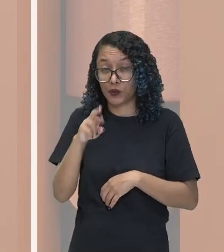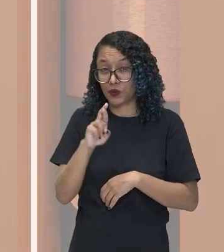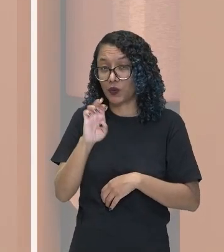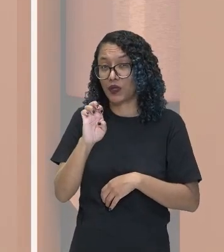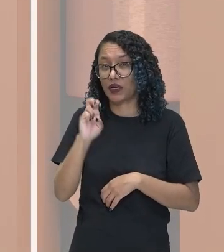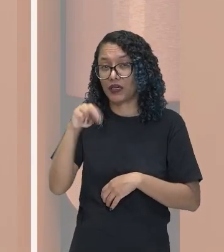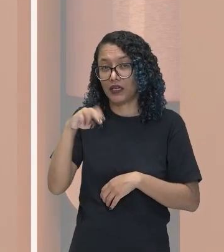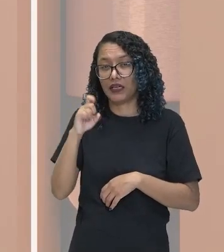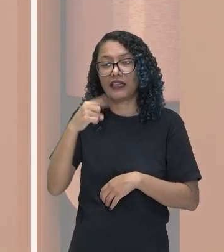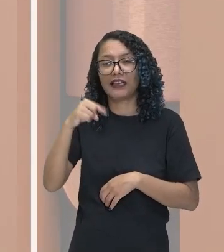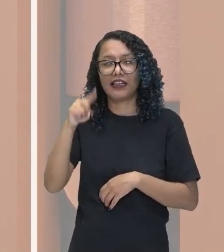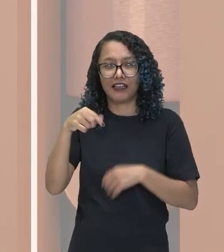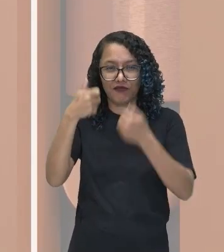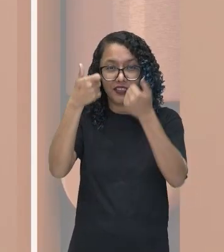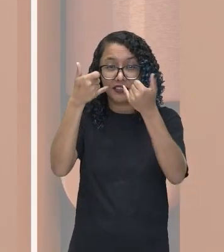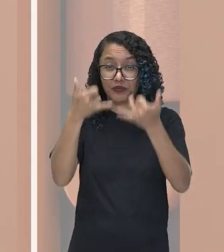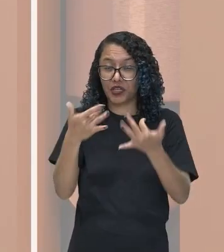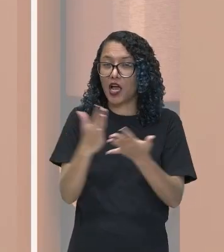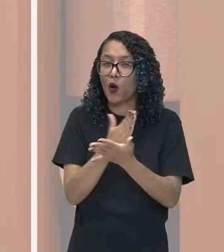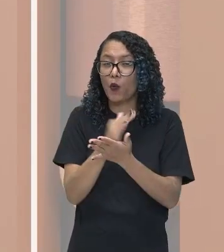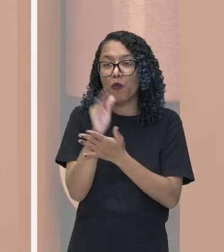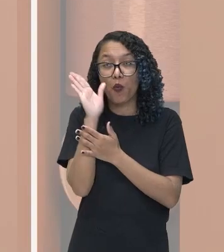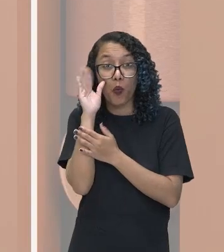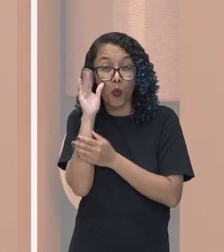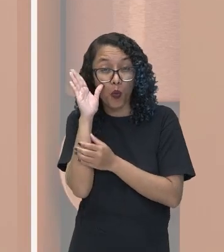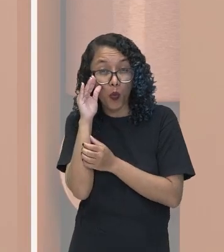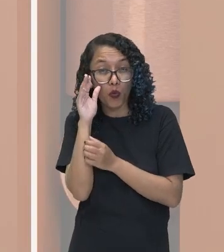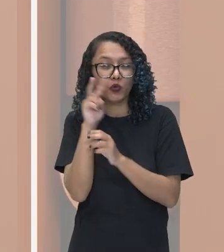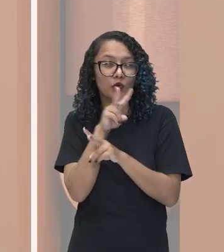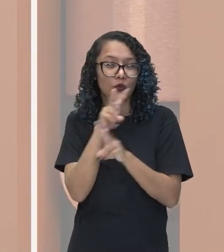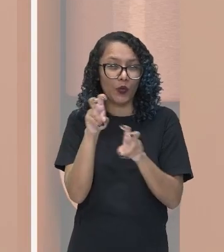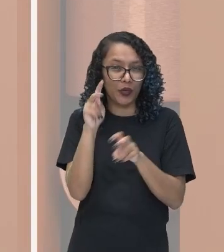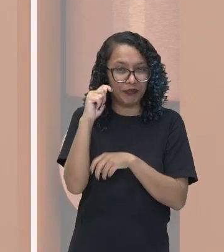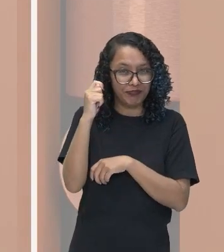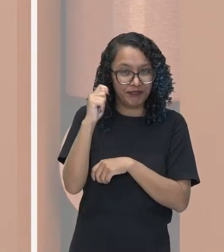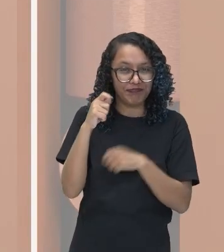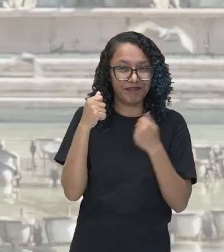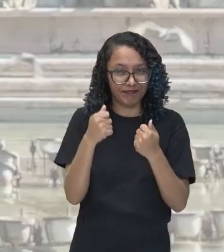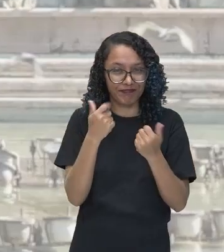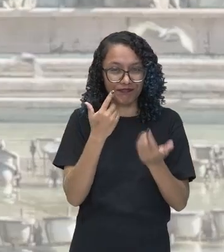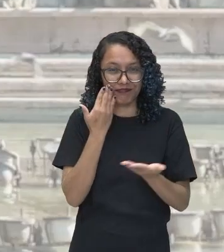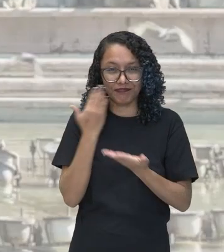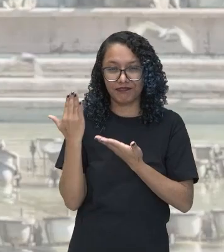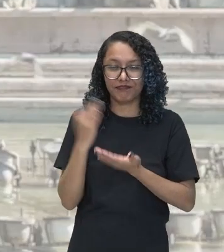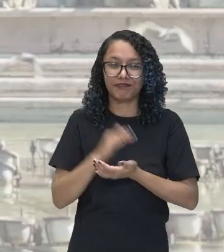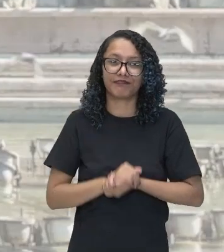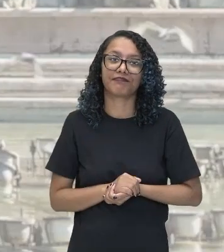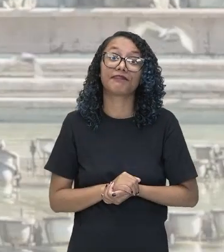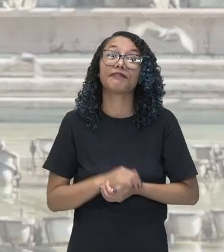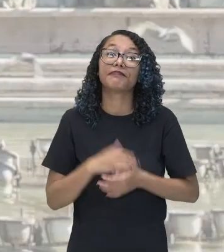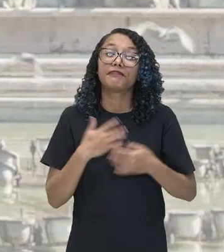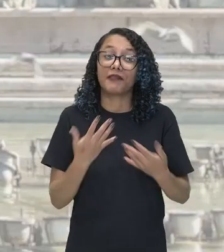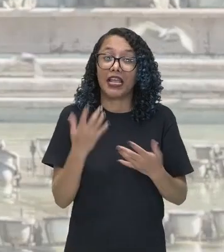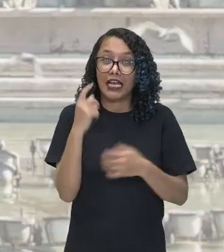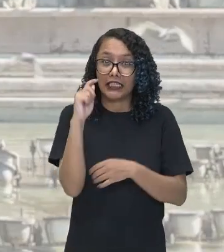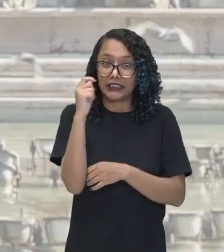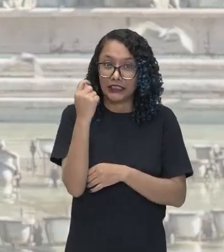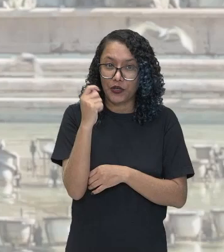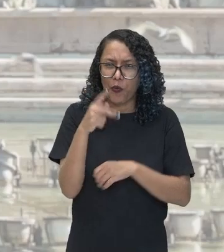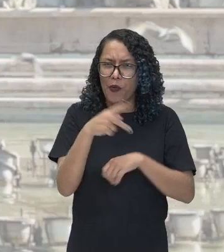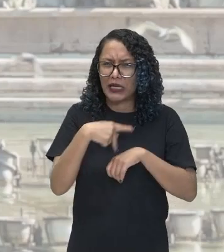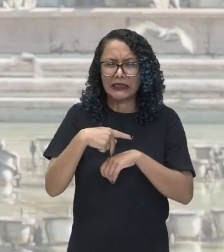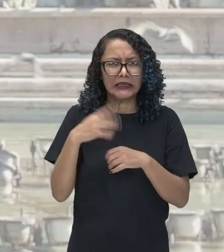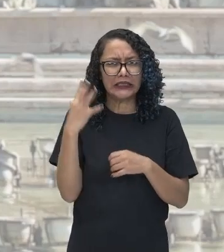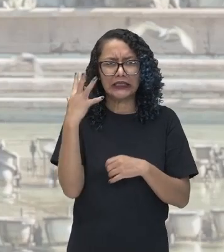que ele vai trazer algumas curiosidades sobre a Argentina. Então vamos lá dar uma olhada. A Argentina é um país lindíssimo aqui na América